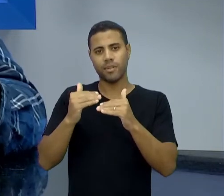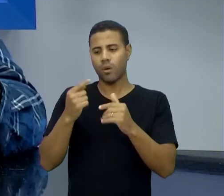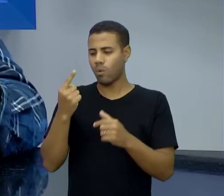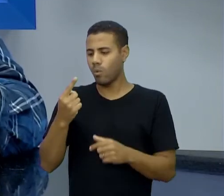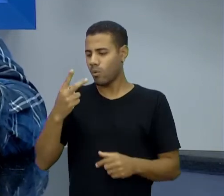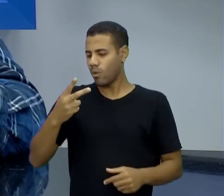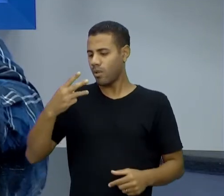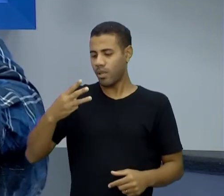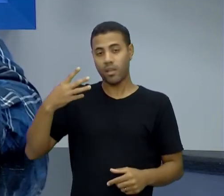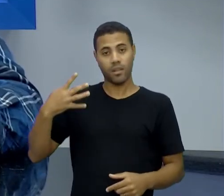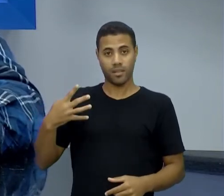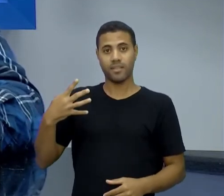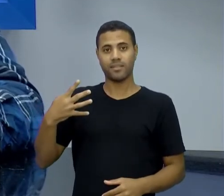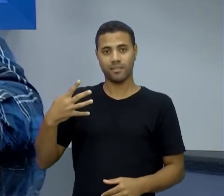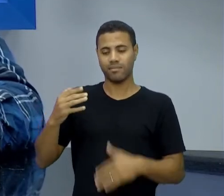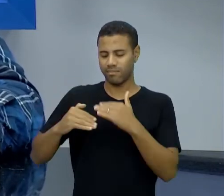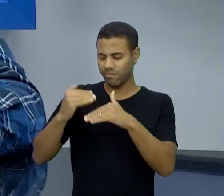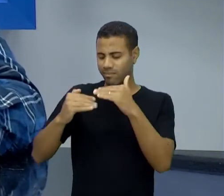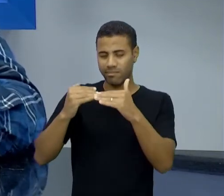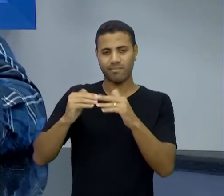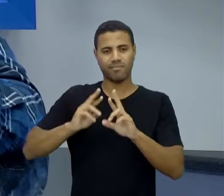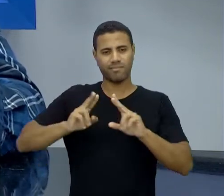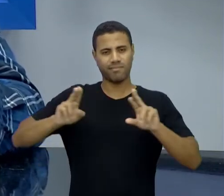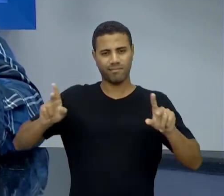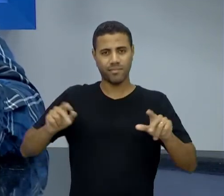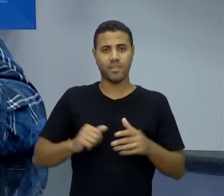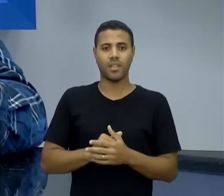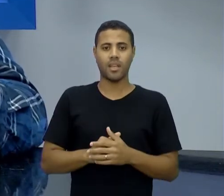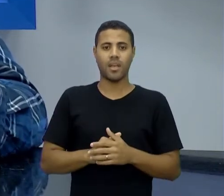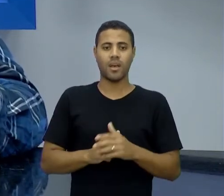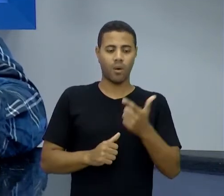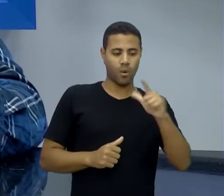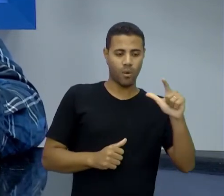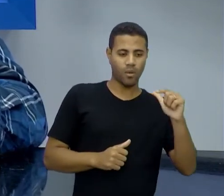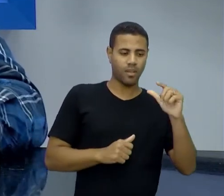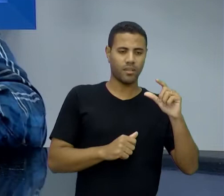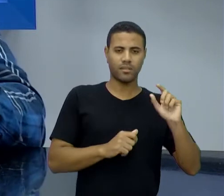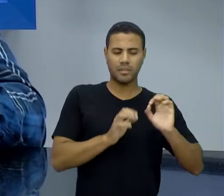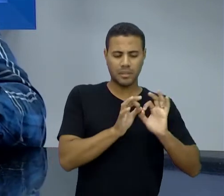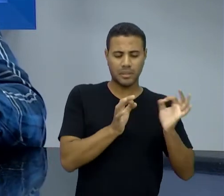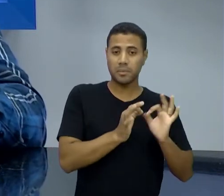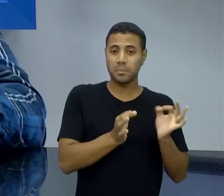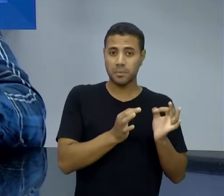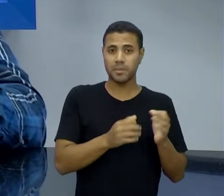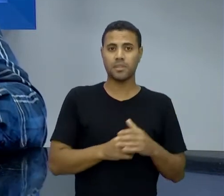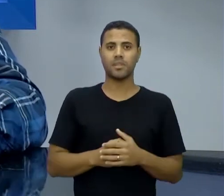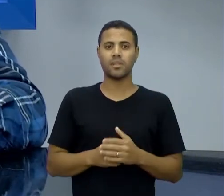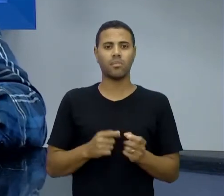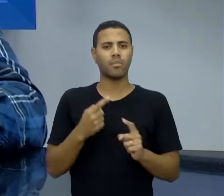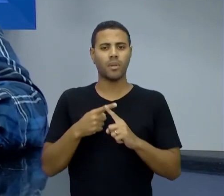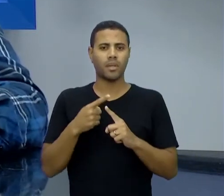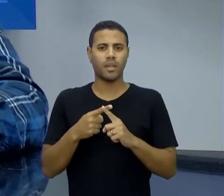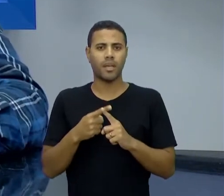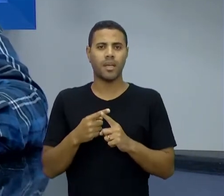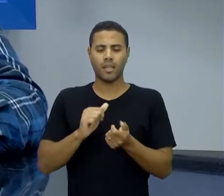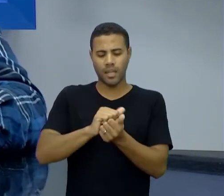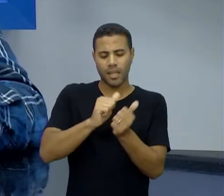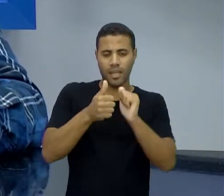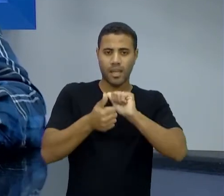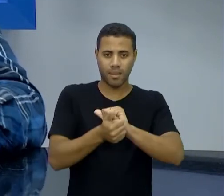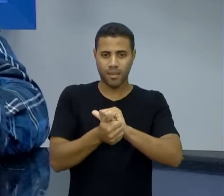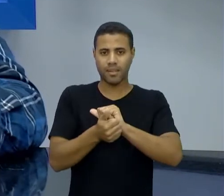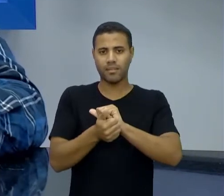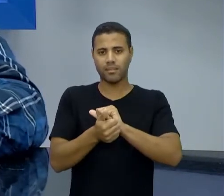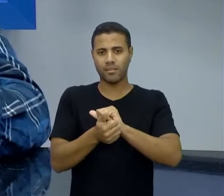2, 3 e 4. Em outras a gente tem esse desenvolvimento um pouco menor. A gente faz isso para adequar aí, a